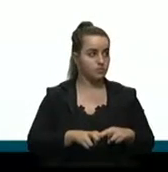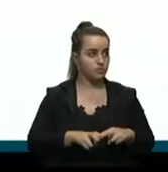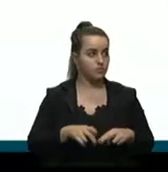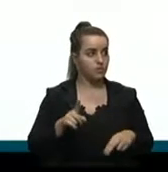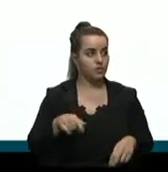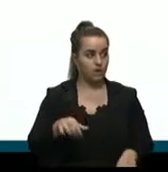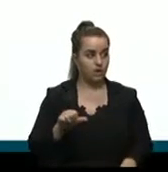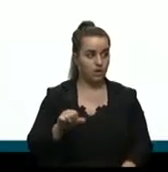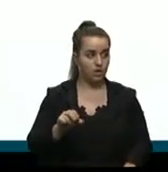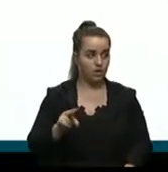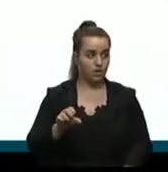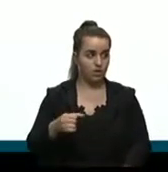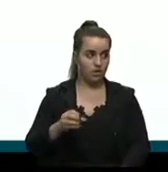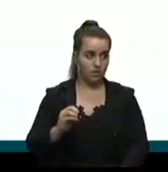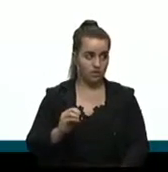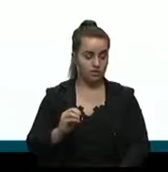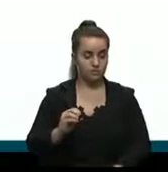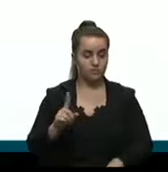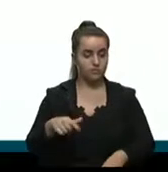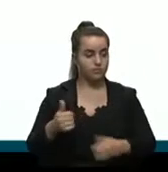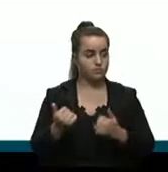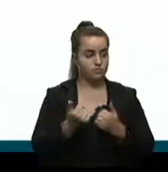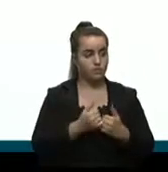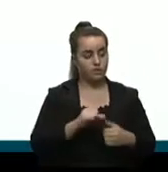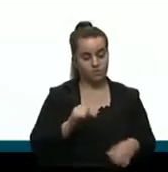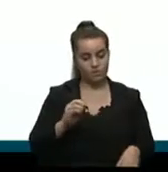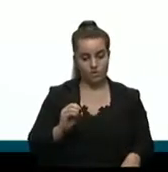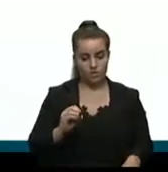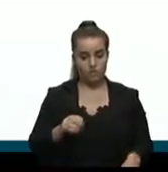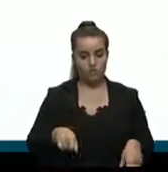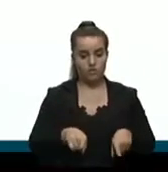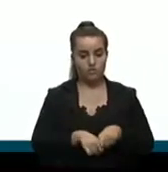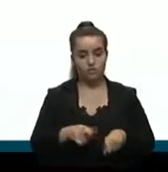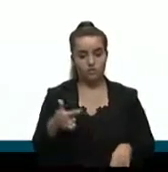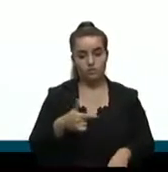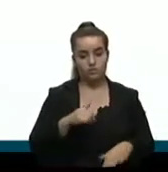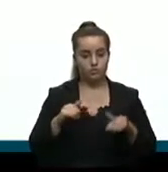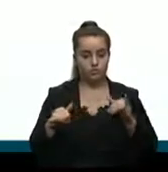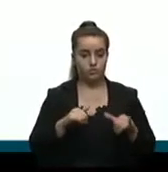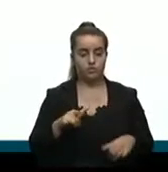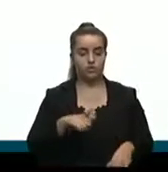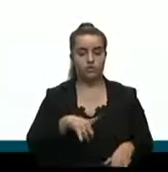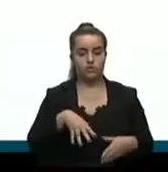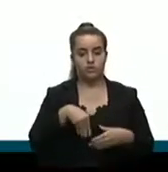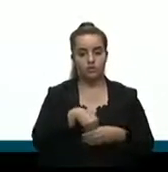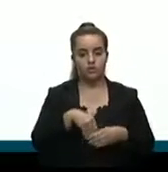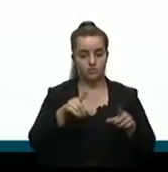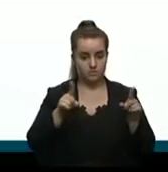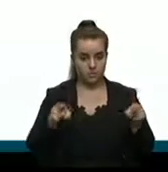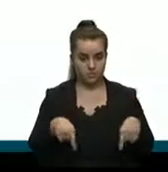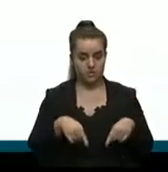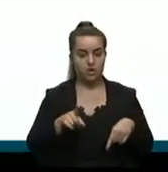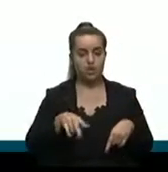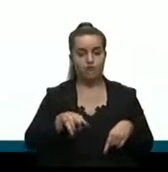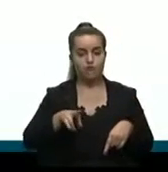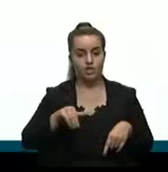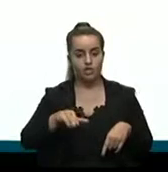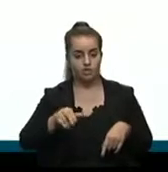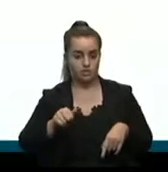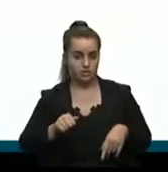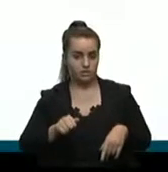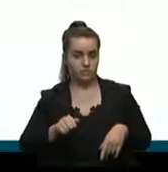é o 80, foi substituído por 80, e a segunda informação, dentro do parênteses, é a